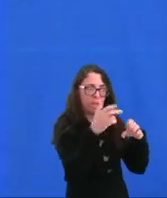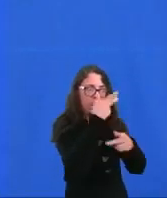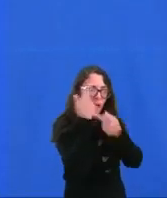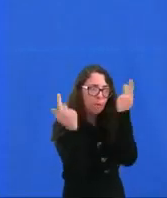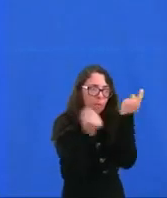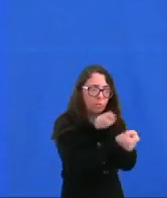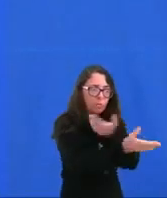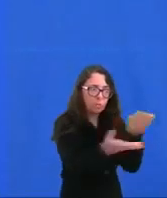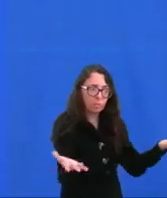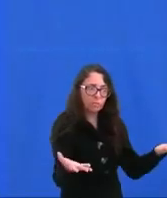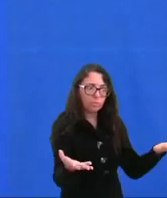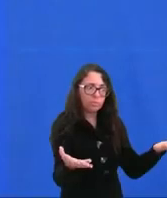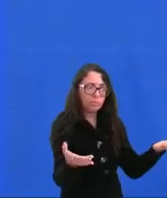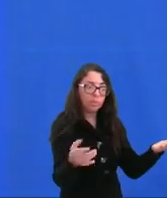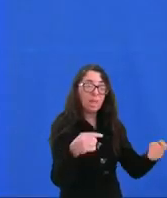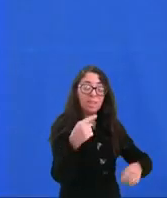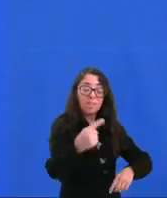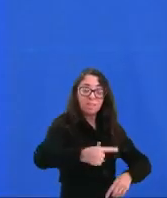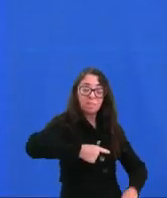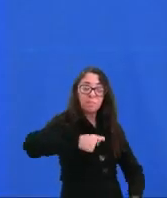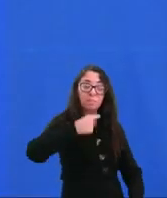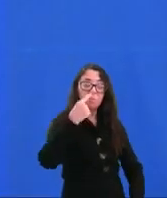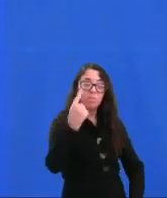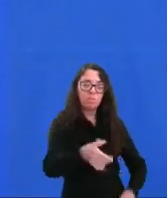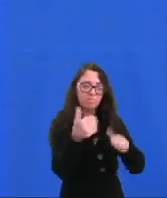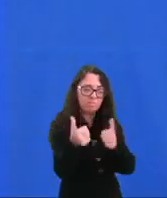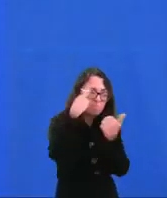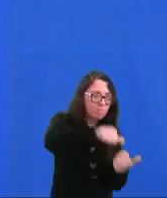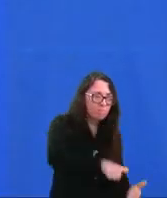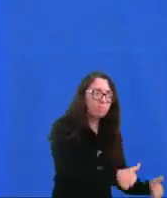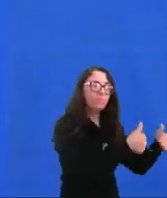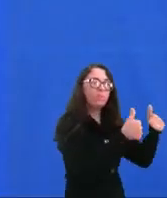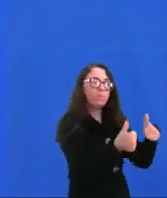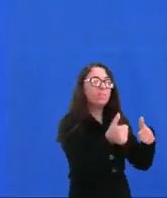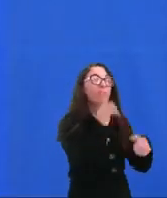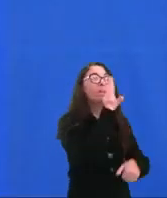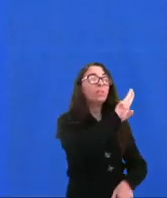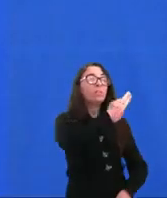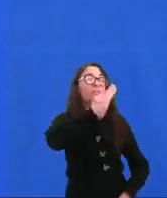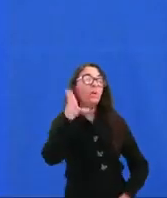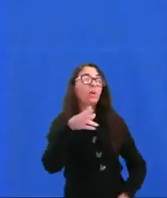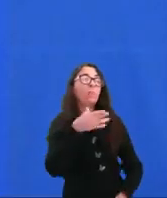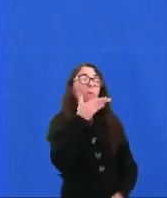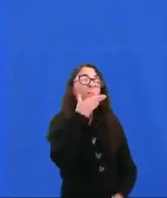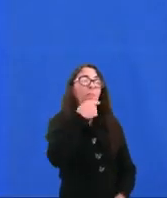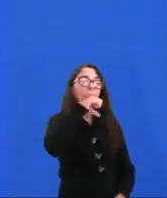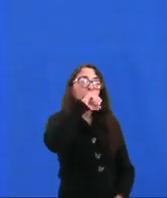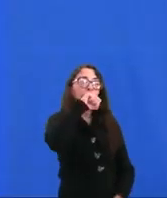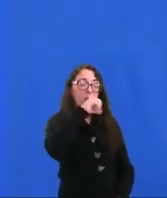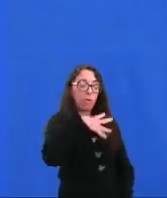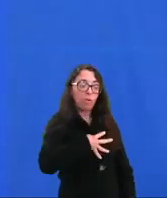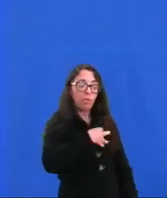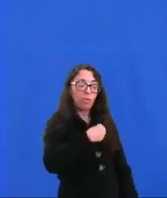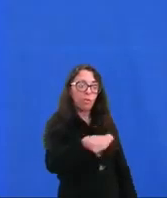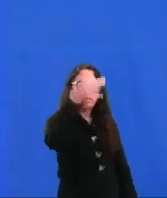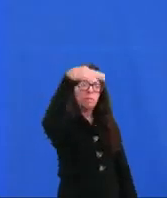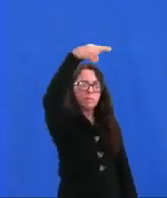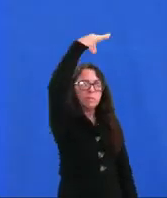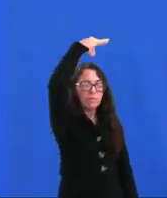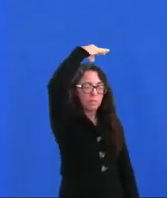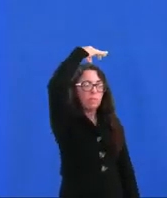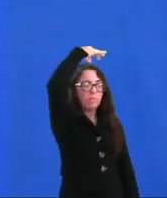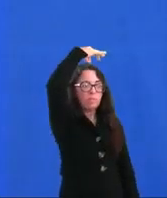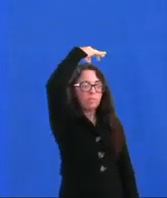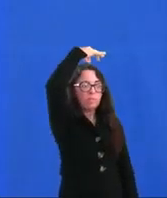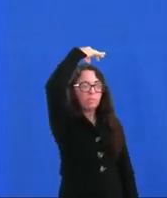Filho e do Espírito Santo, ensinando-os a guardar todas as coisas que vos tenho ordenado. Eis que